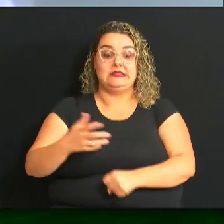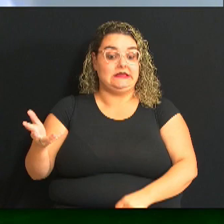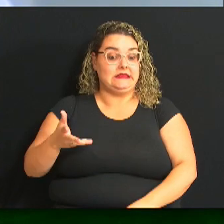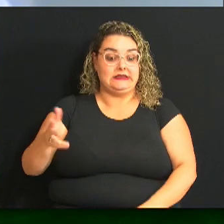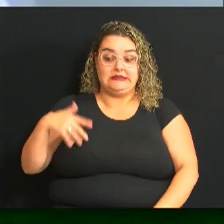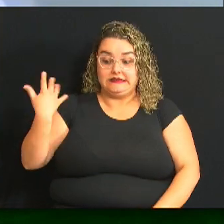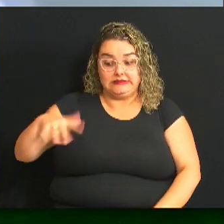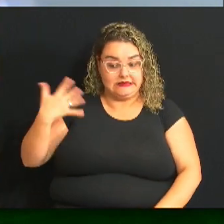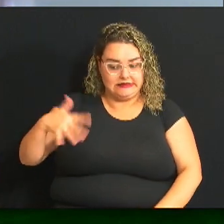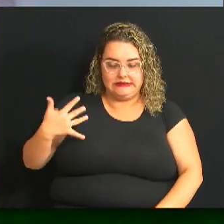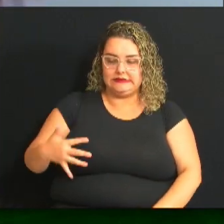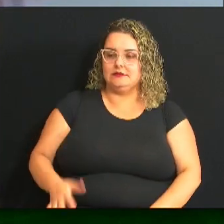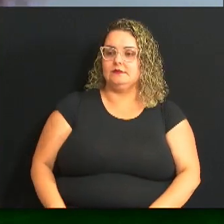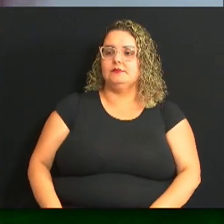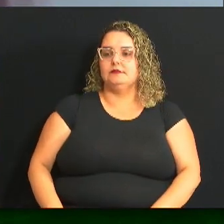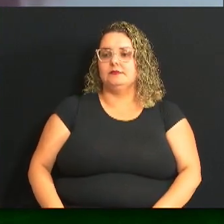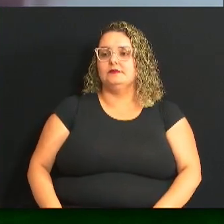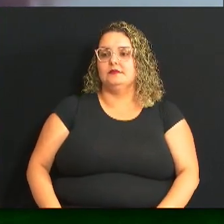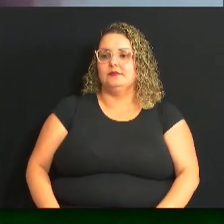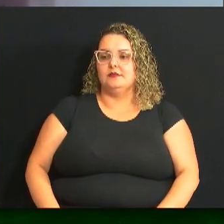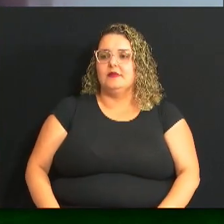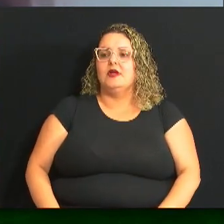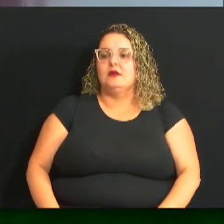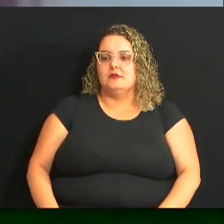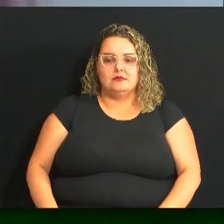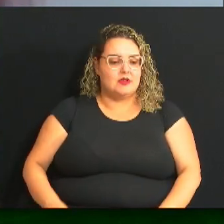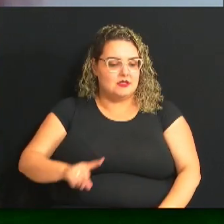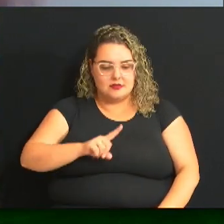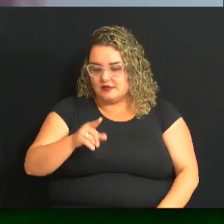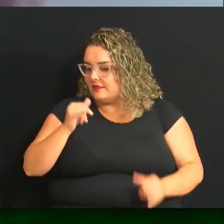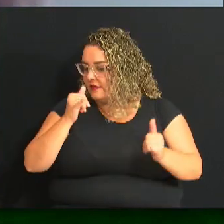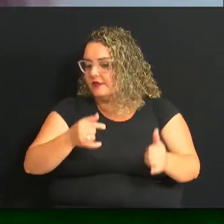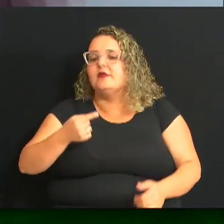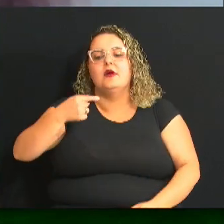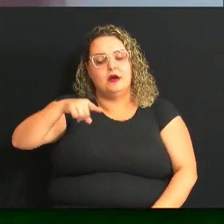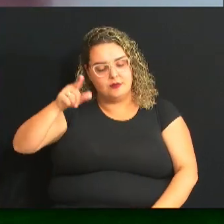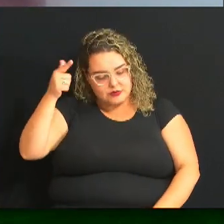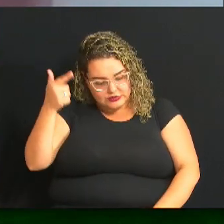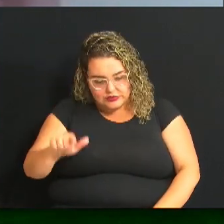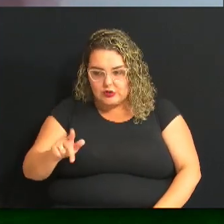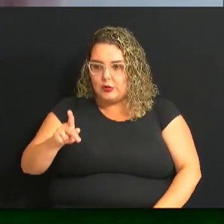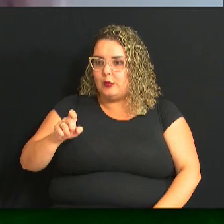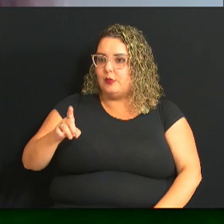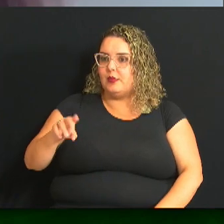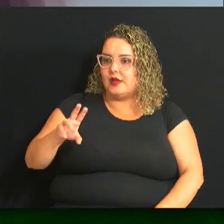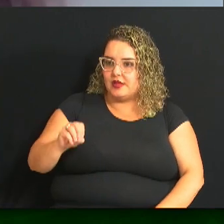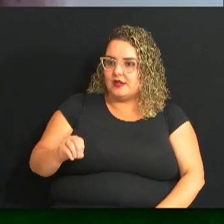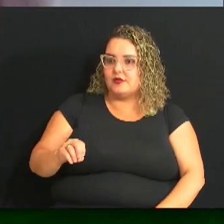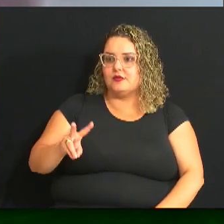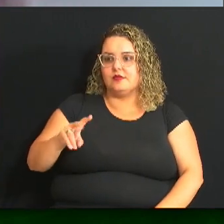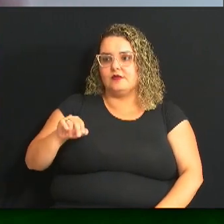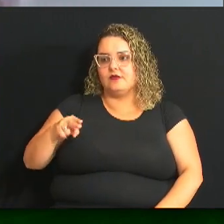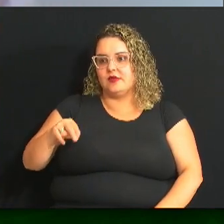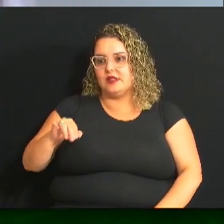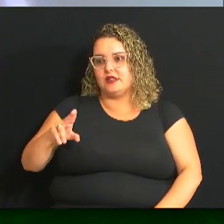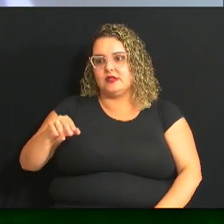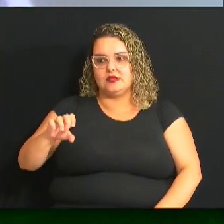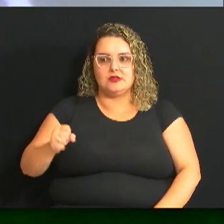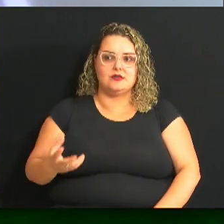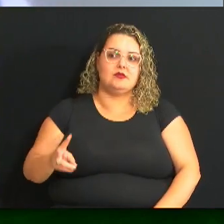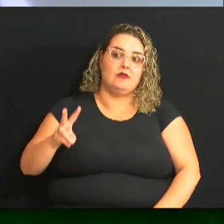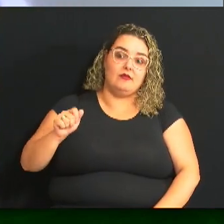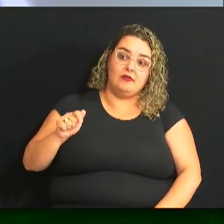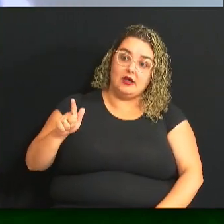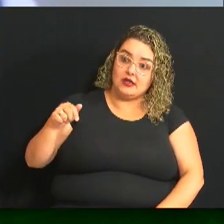atrás. Mas desistimos, nós vamos, né? O Pedro, o Vinícius, que não está aqui, o Wagner, o Augusto,